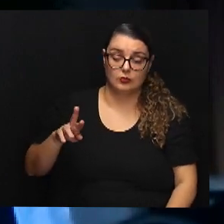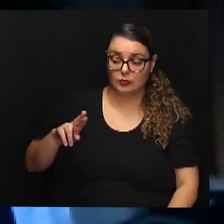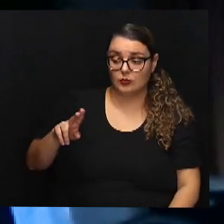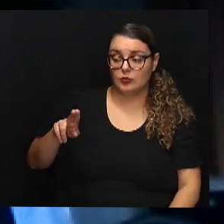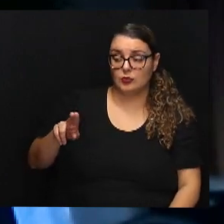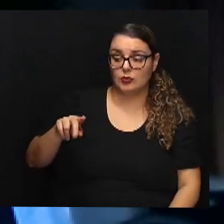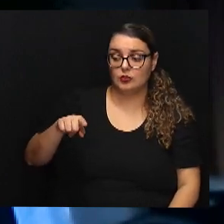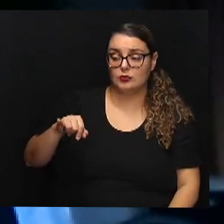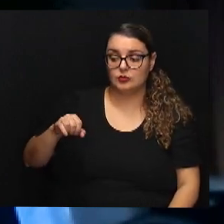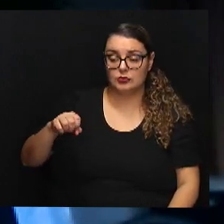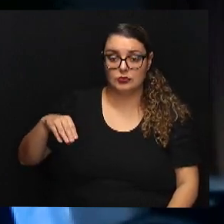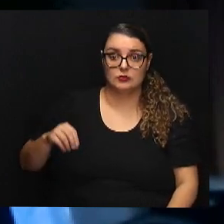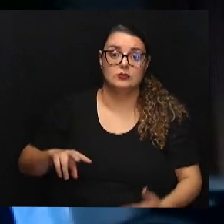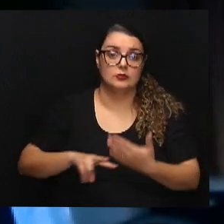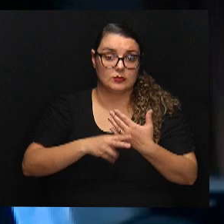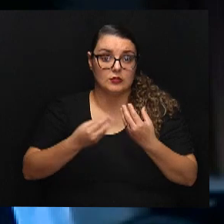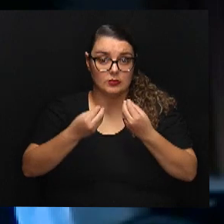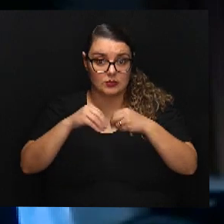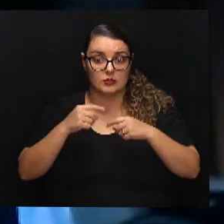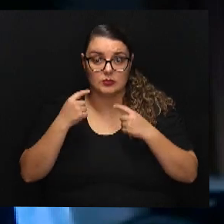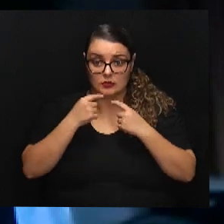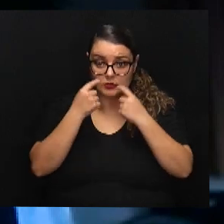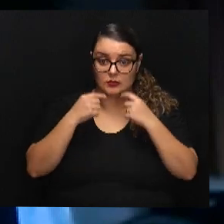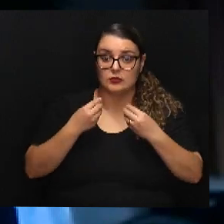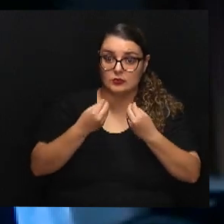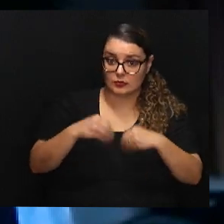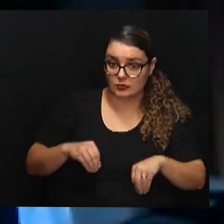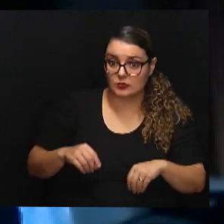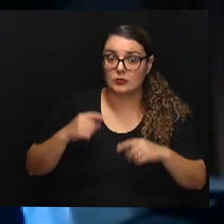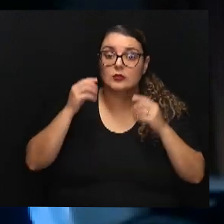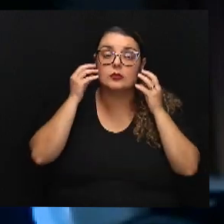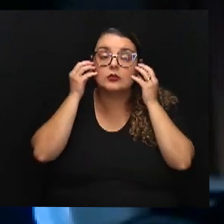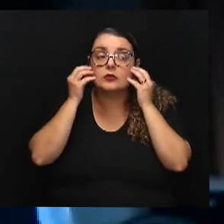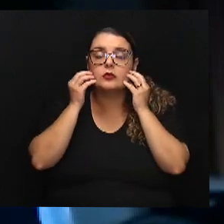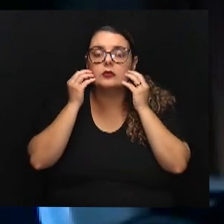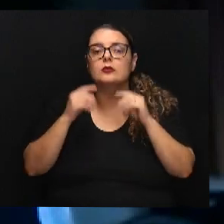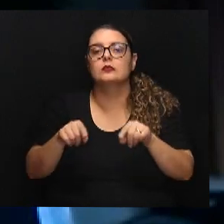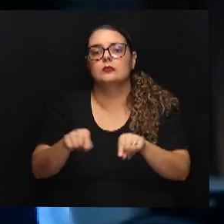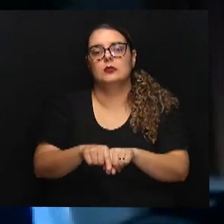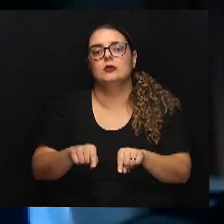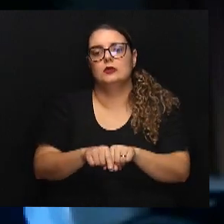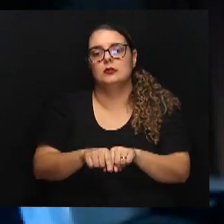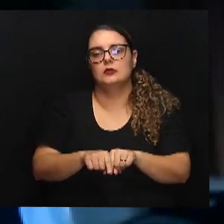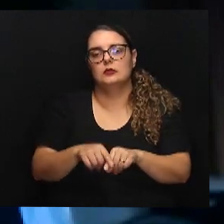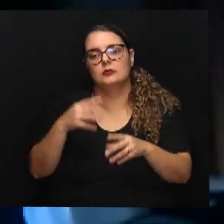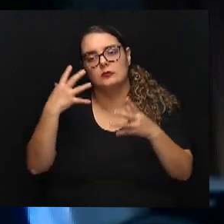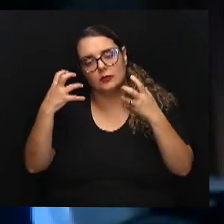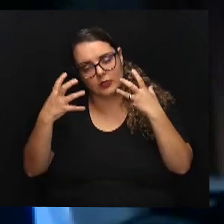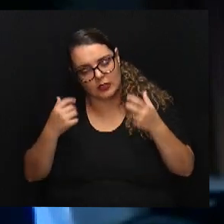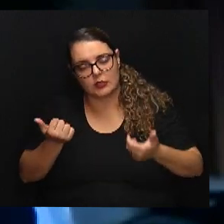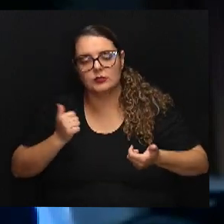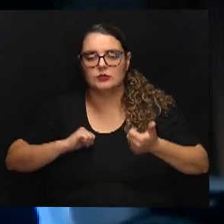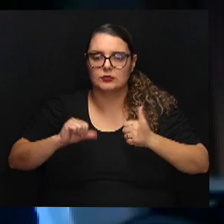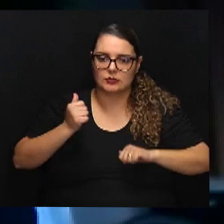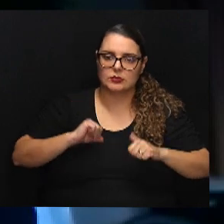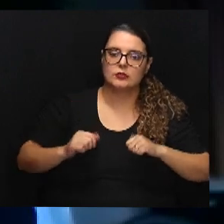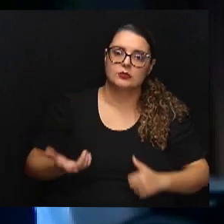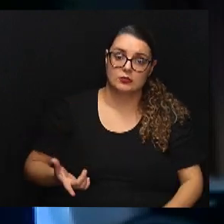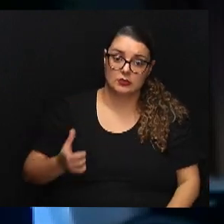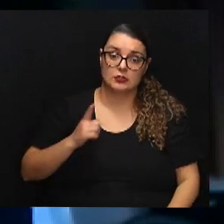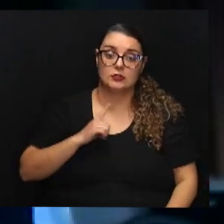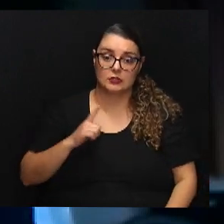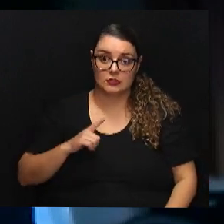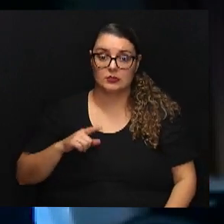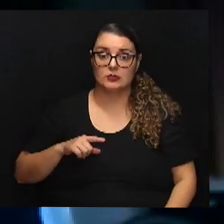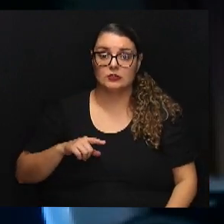né? Ela causa dano nos dentes, dano na articulação, dano no músculo, mas ela é causada por um estresse,